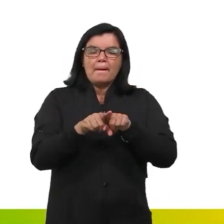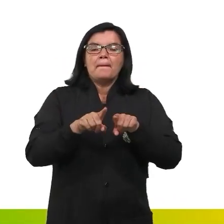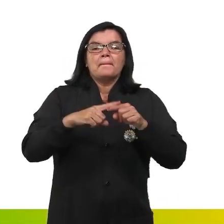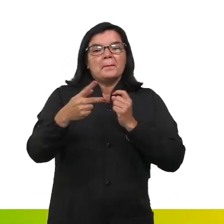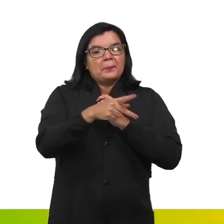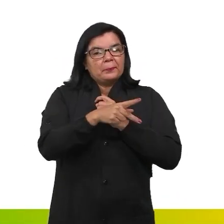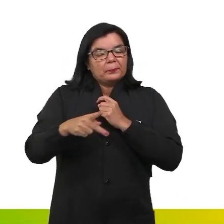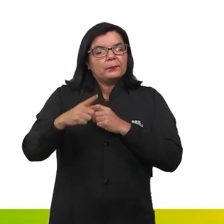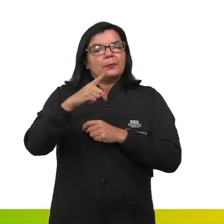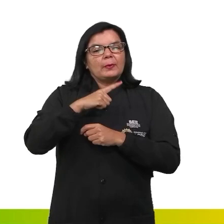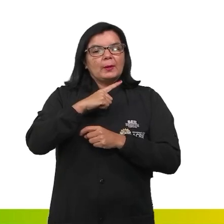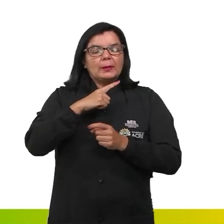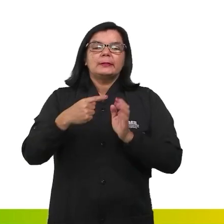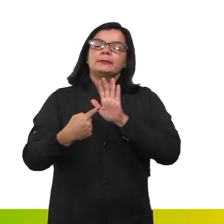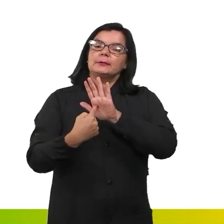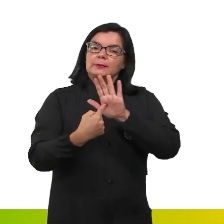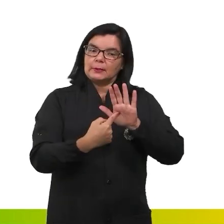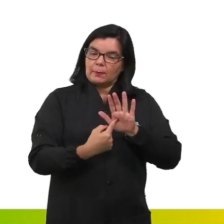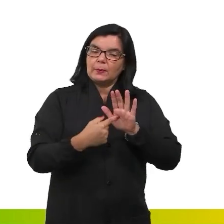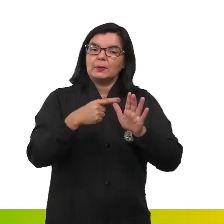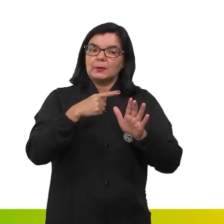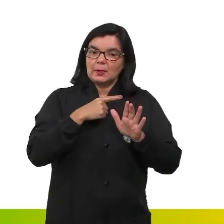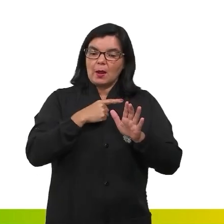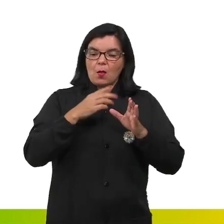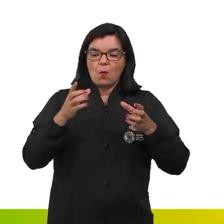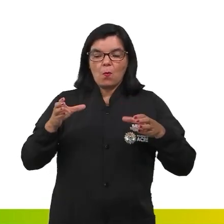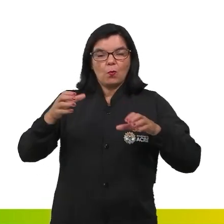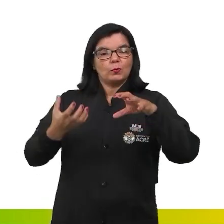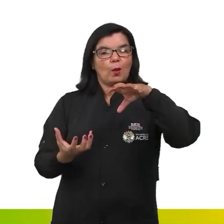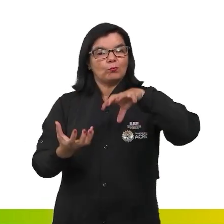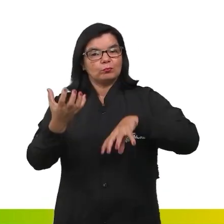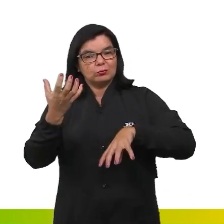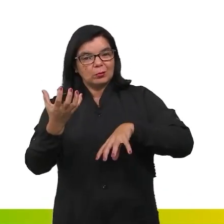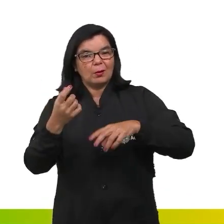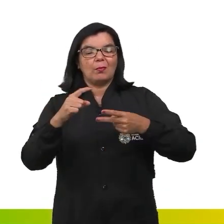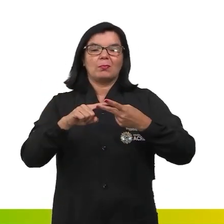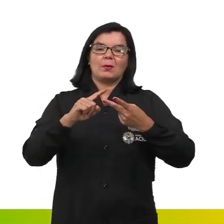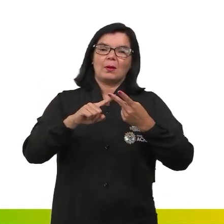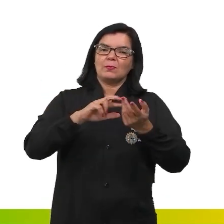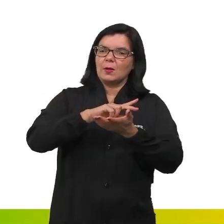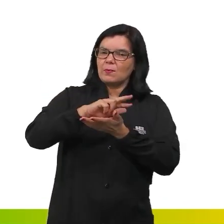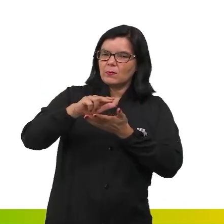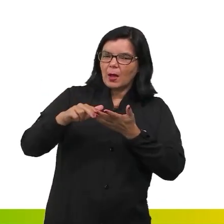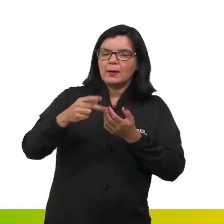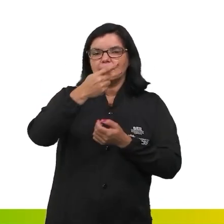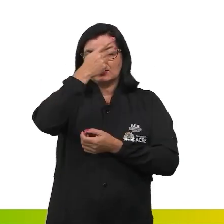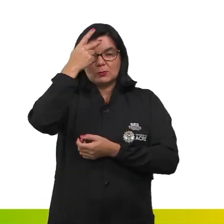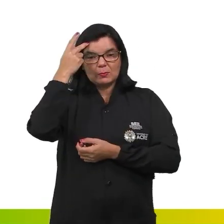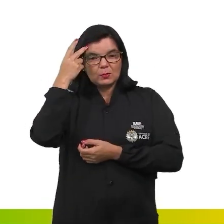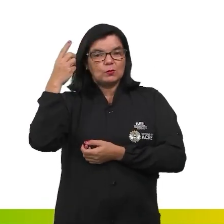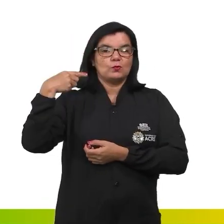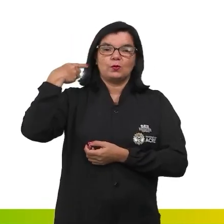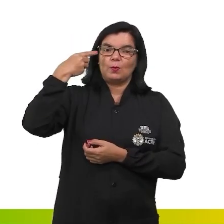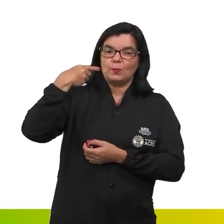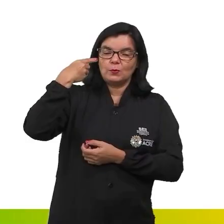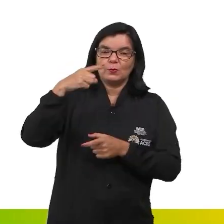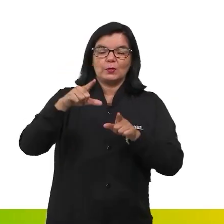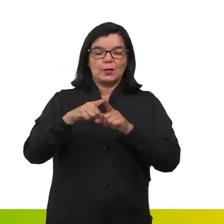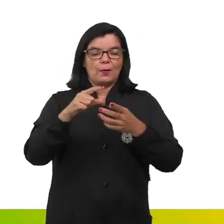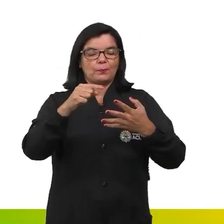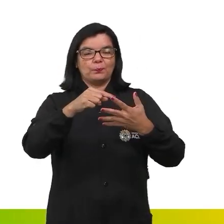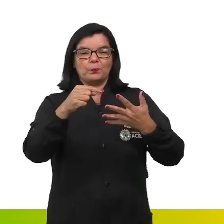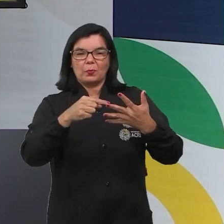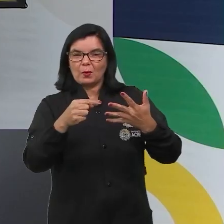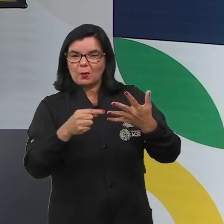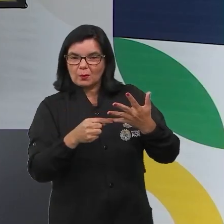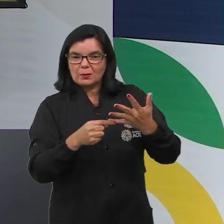Presidencialista, ela sempre tem parlamentares, por quê? Porque também tem um Senado, tem um Congresso, né? Tem os parlamentares, mas ele mistura aqui os termos, faz meio